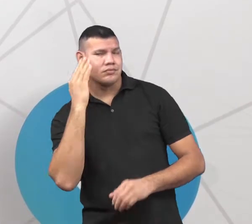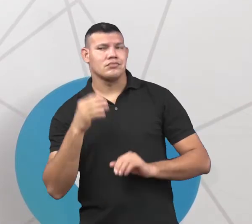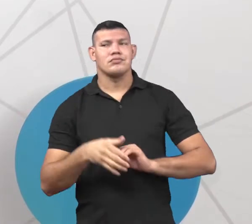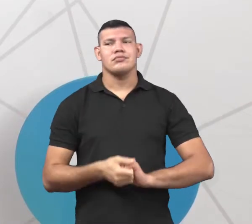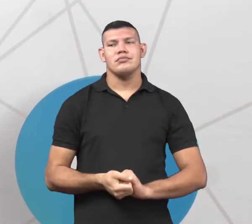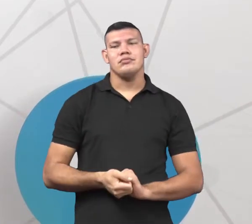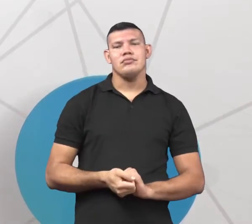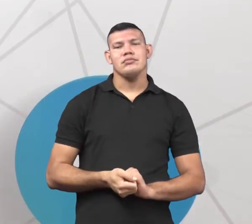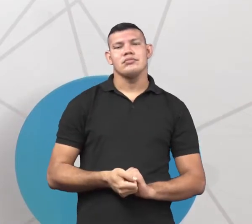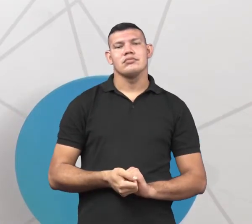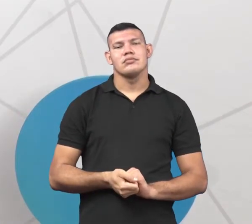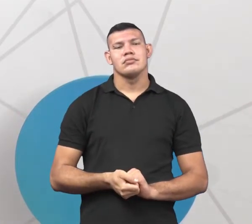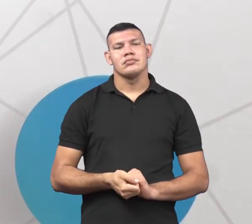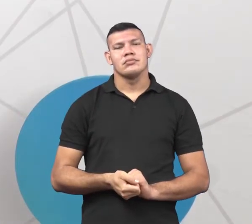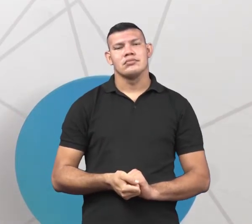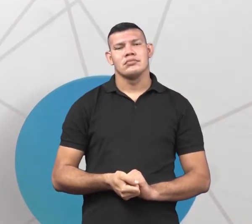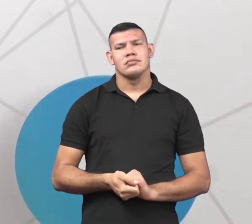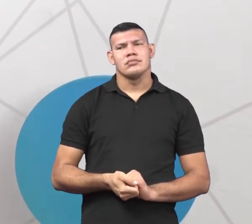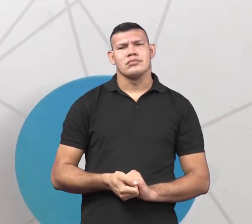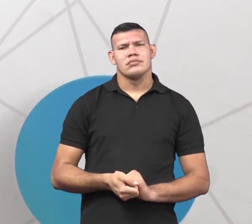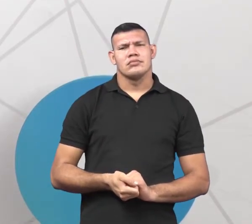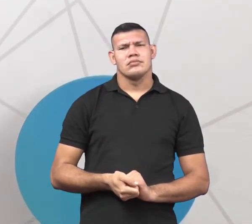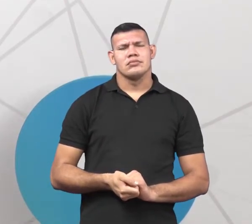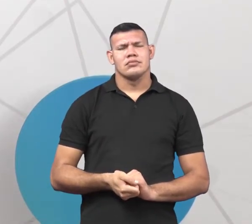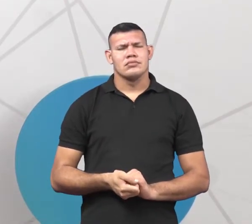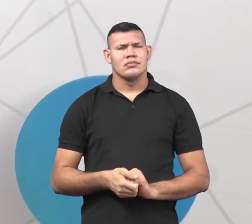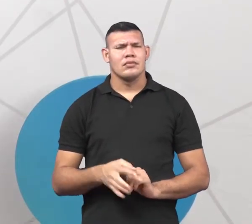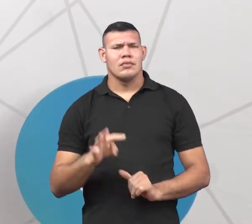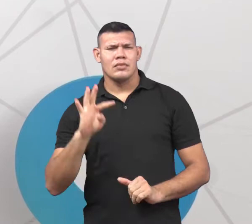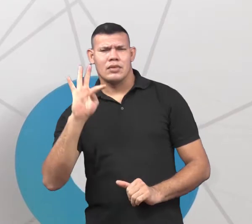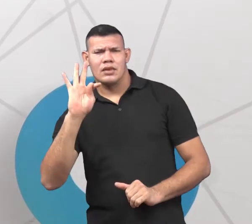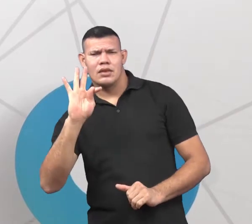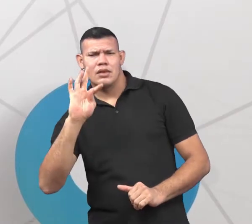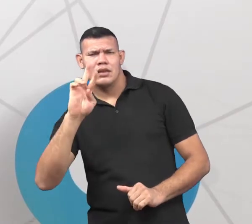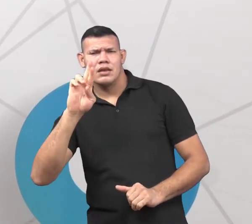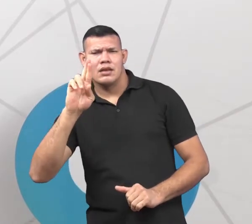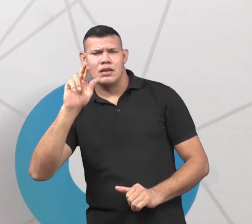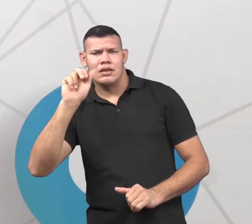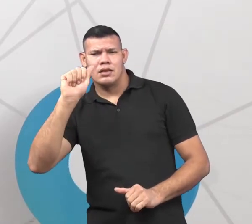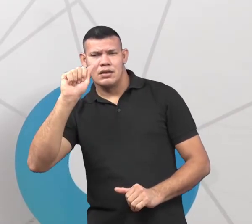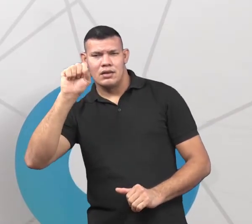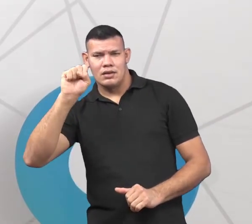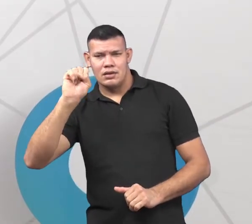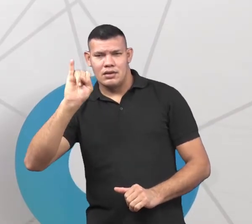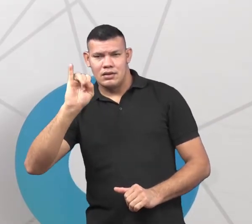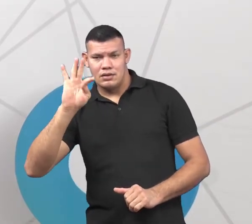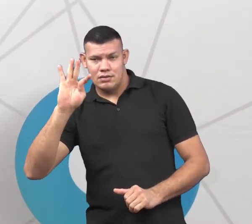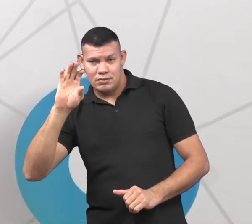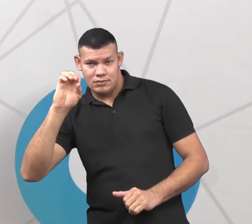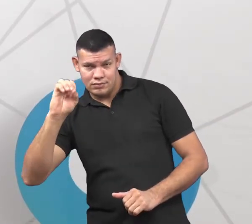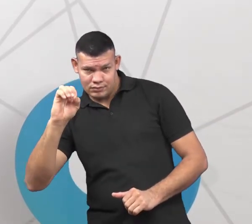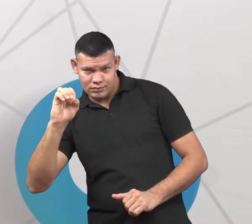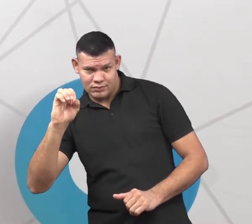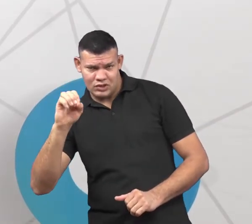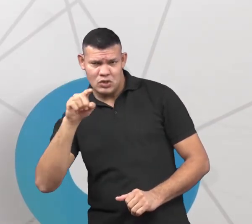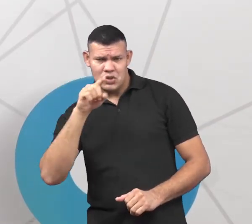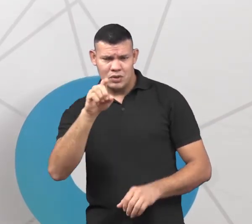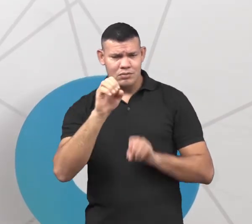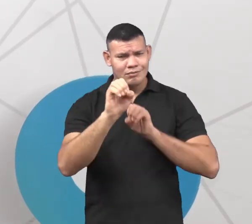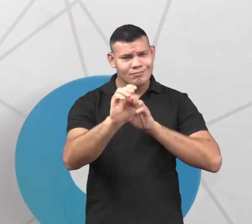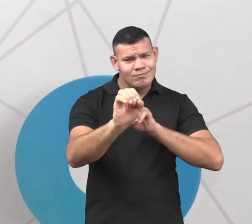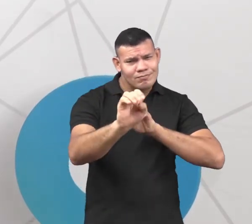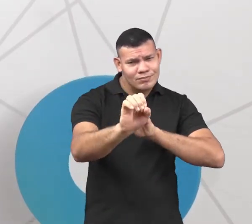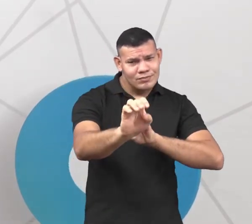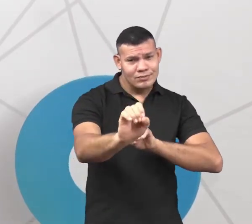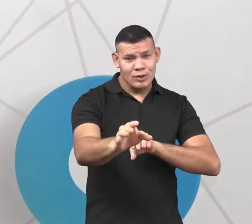Em trânsito. Vocês sabem, vocês lembram, quando a gente está ensinando alguém a como chegar em determinado lugar, a gente está instruindo a